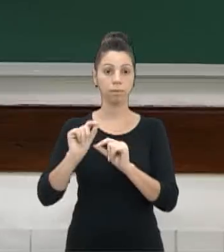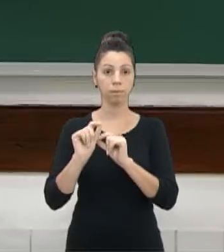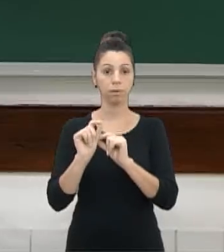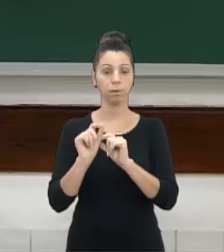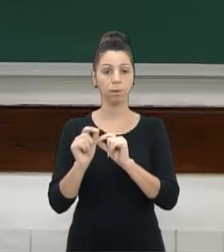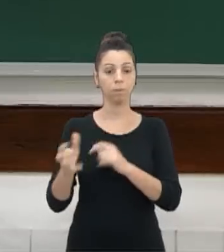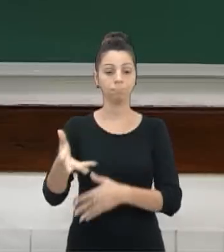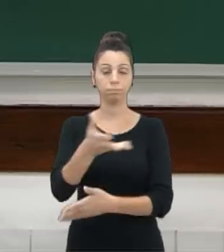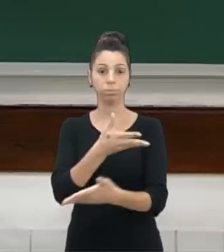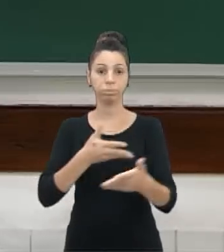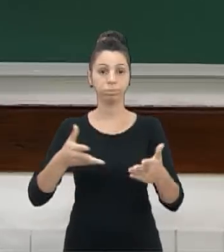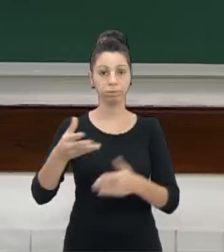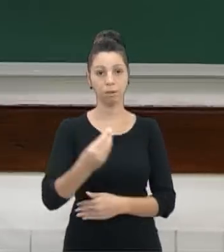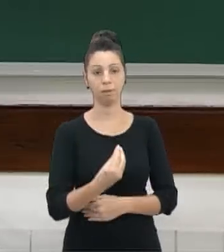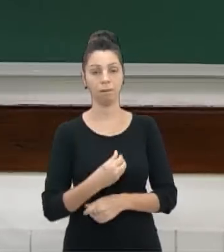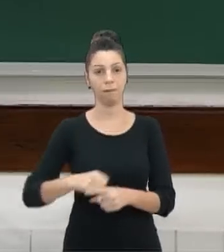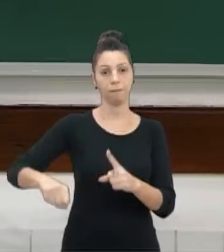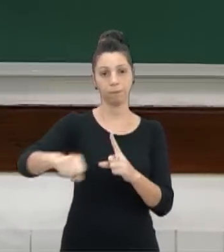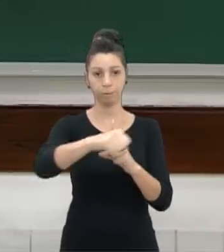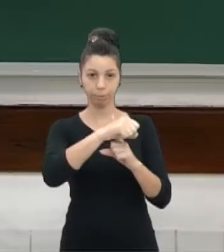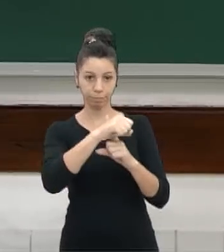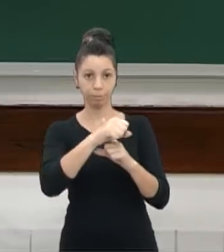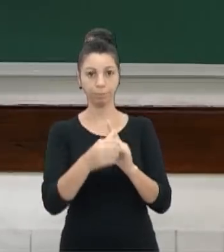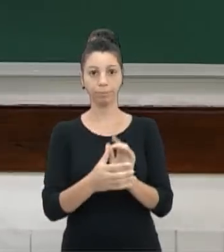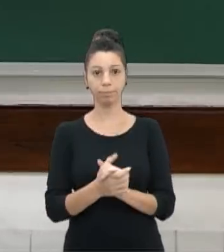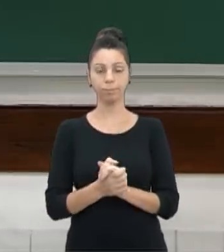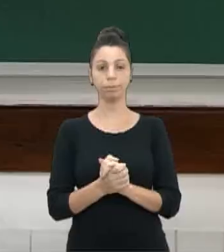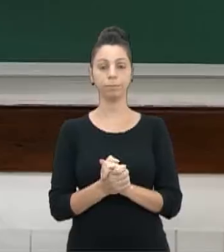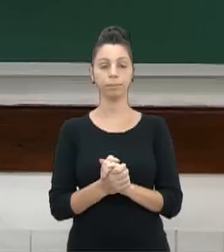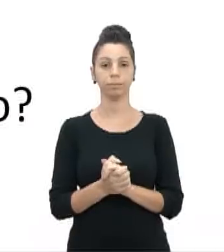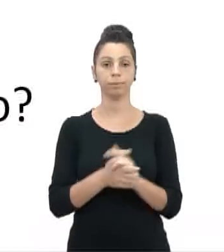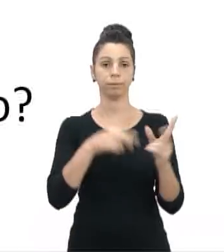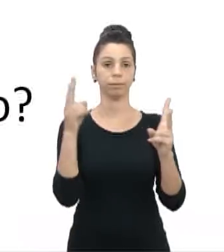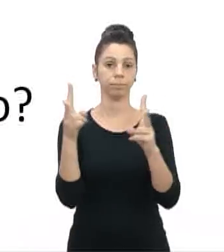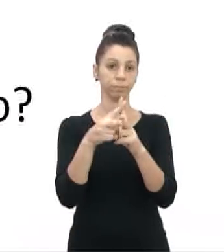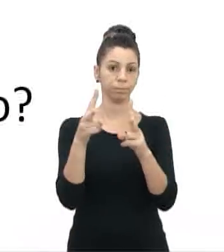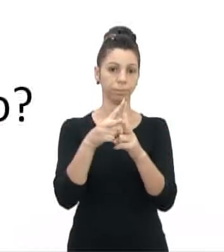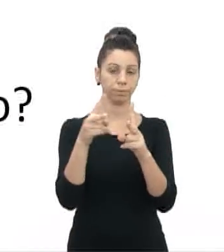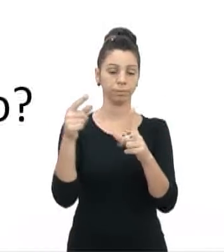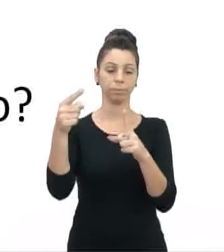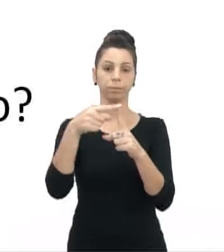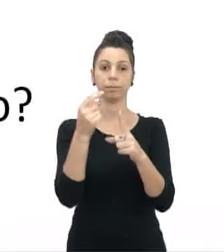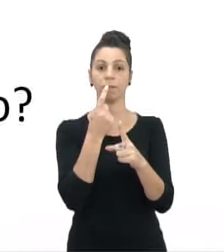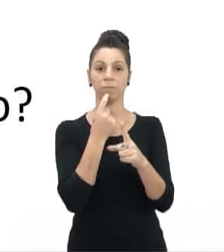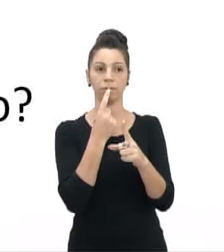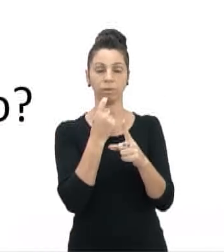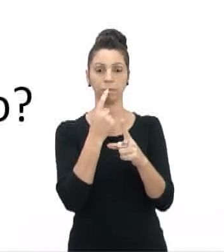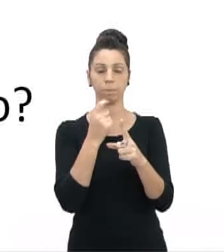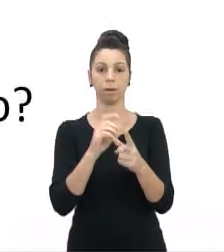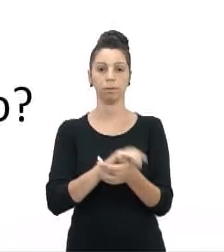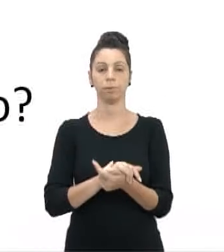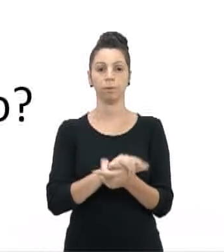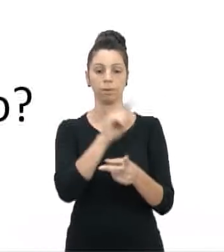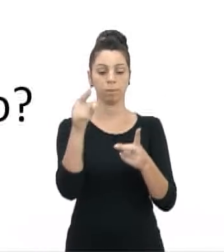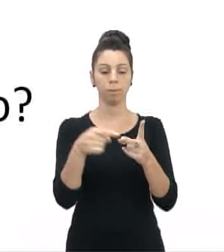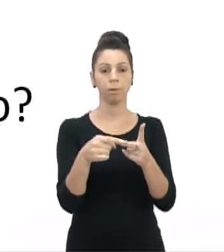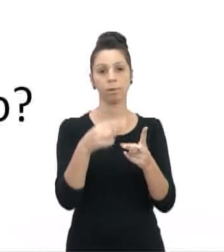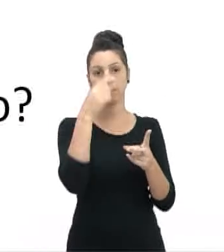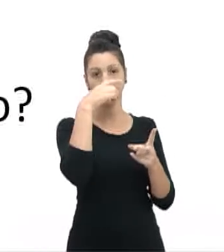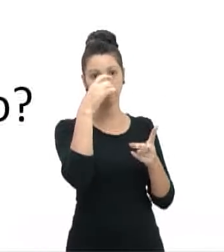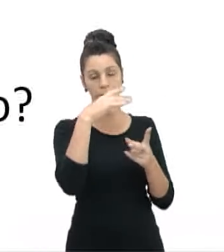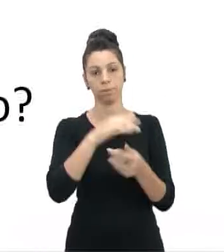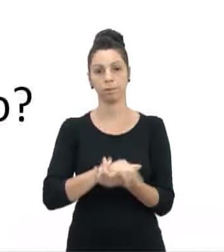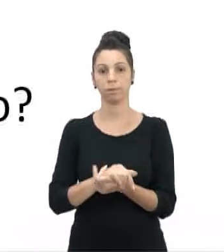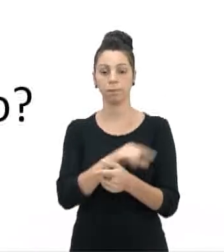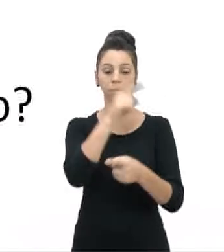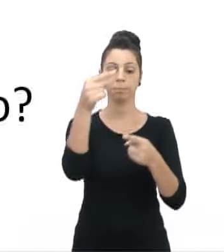permeiam a sociedade, né, algumas sociedades. Tenho duas, tem uma em vermelho, uma em verde, e aí eu vou destacar as duas